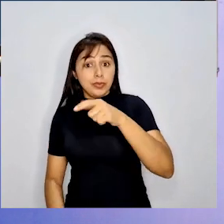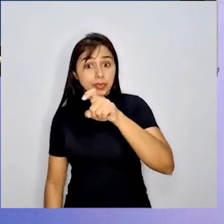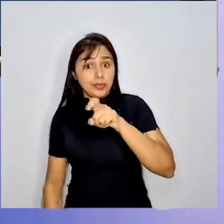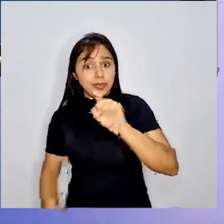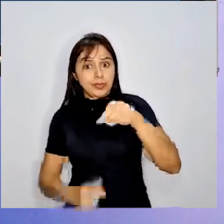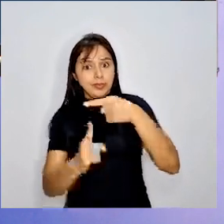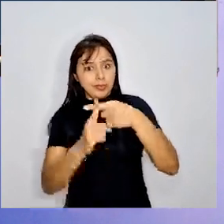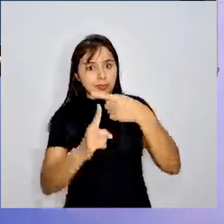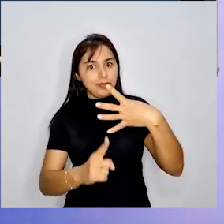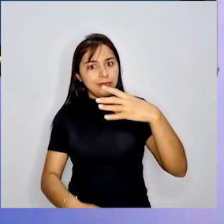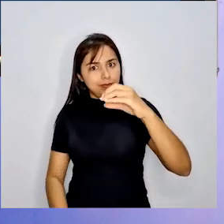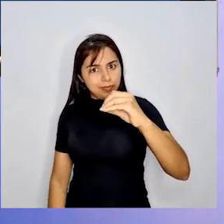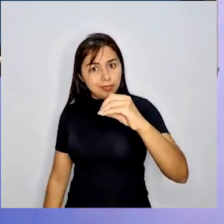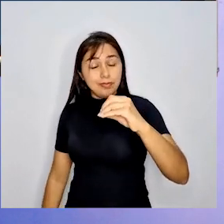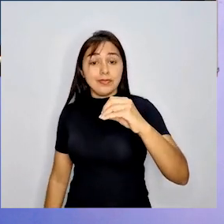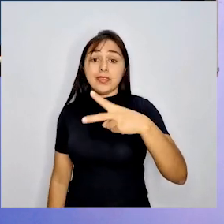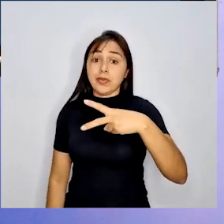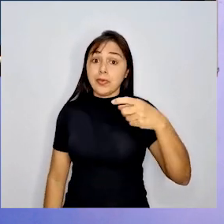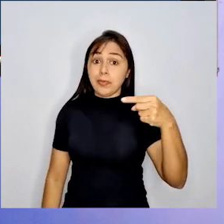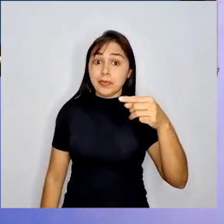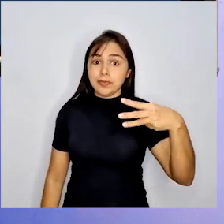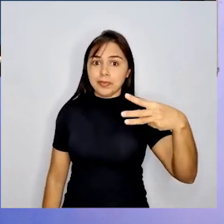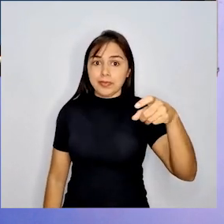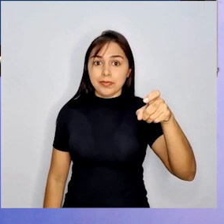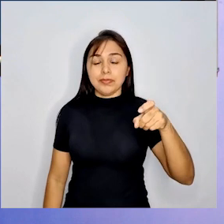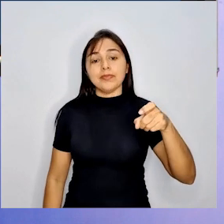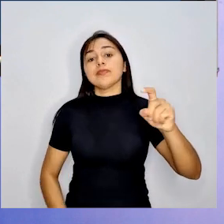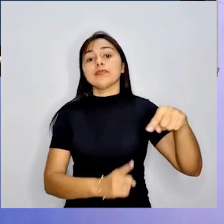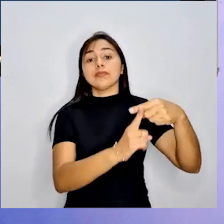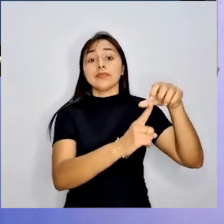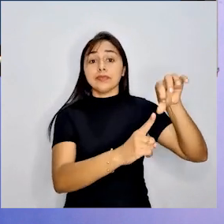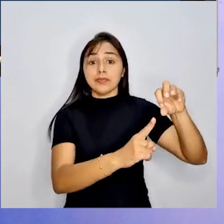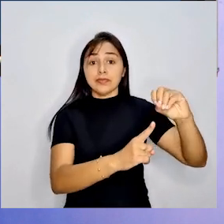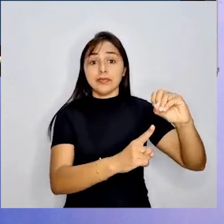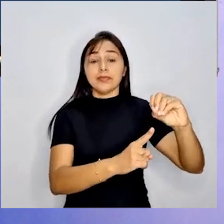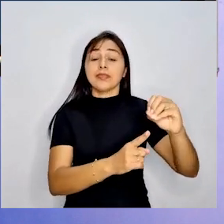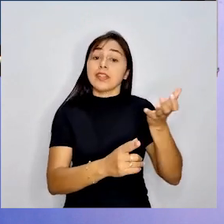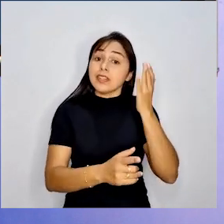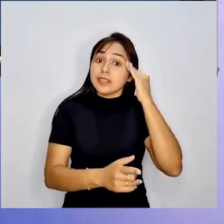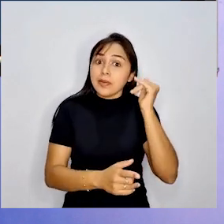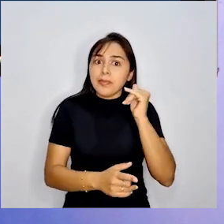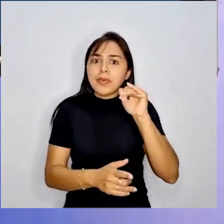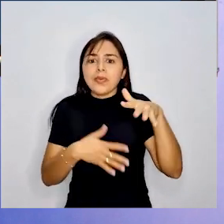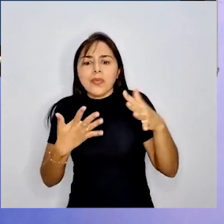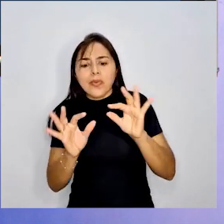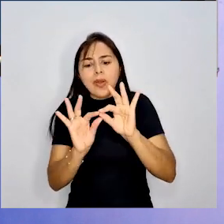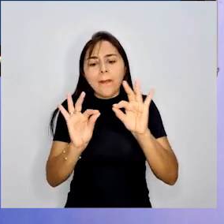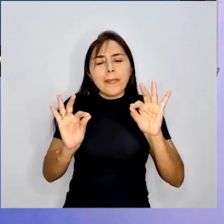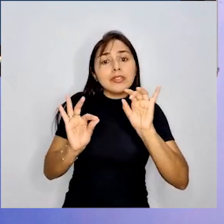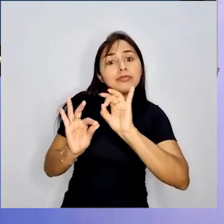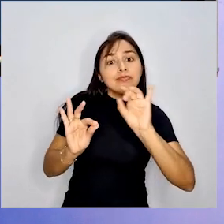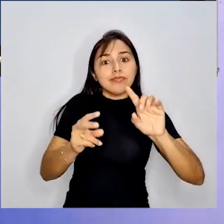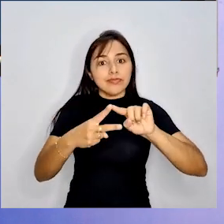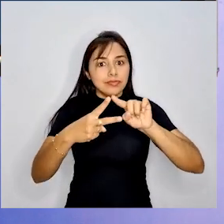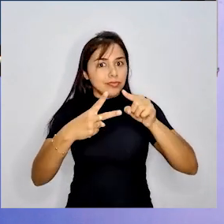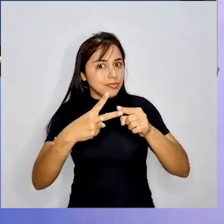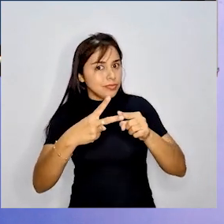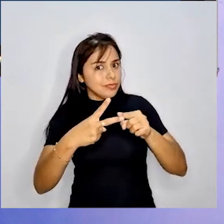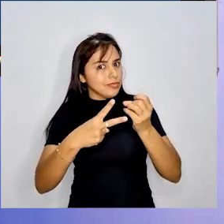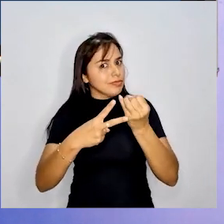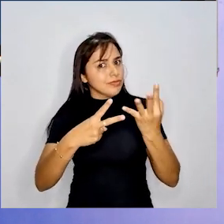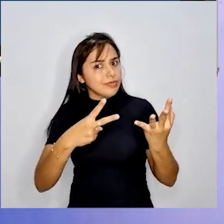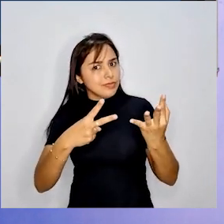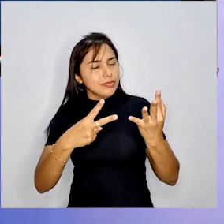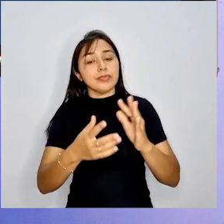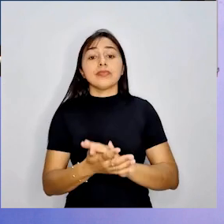e menos 3x mais 90. Mas ele quer saber a medida de cada um desses ângulos. Nós não encontramos lá no exemplo